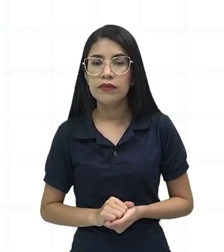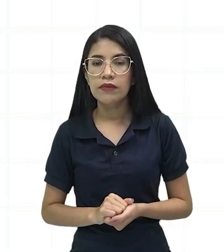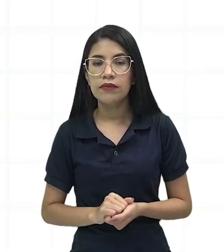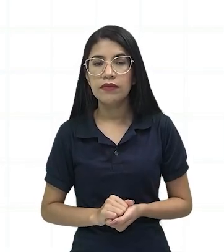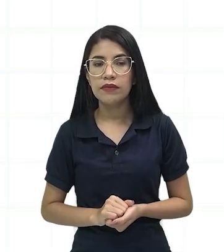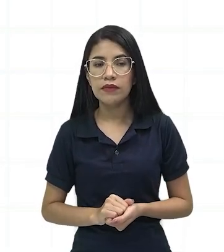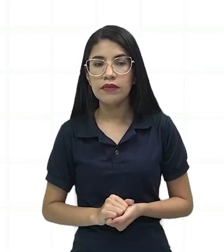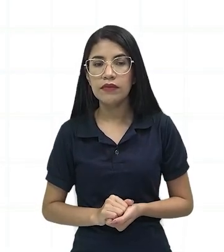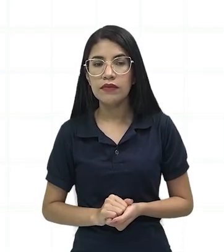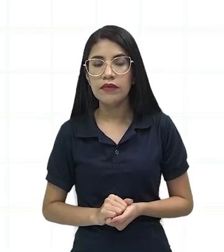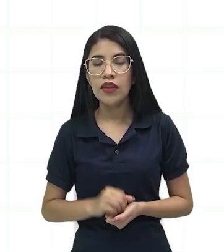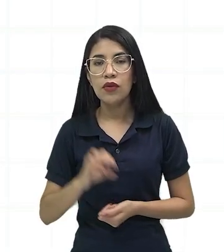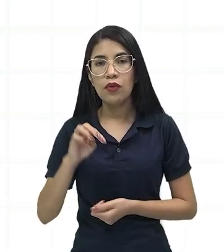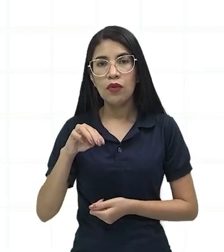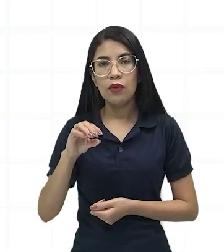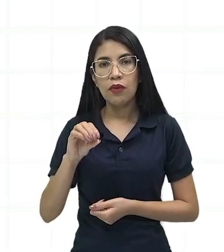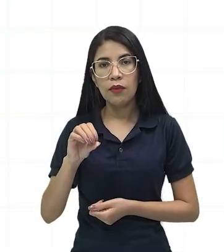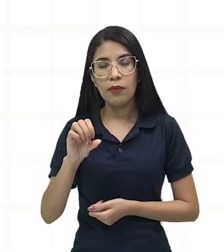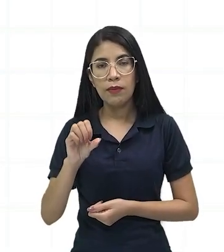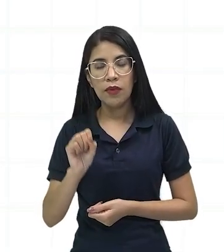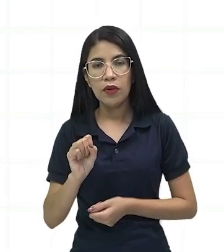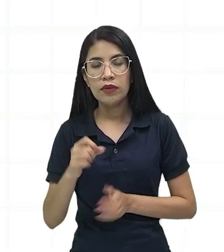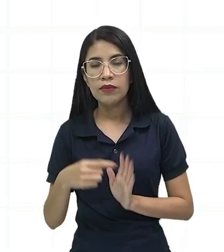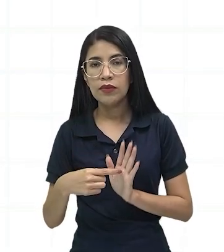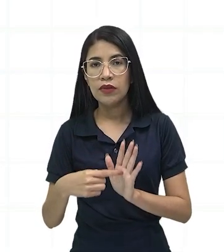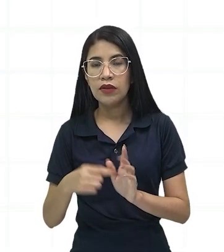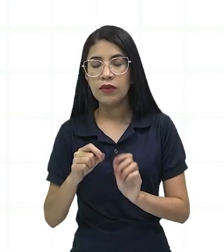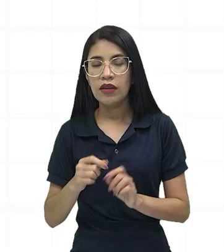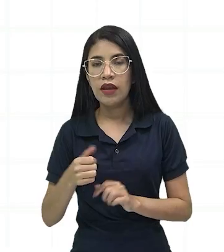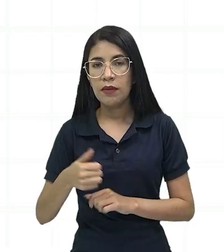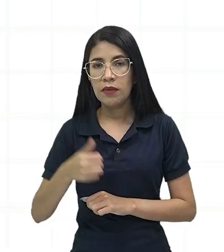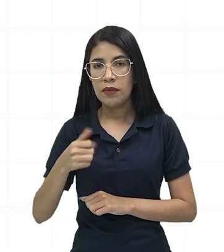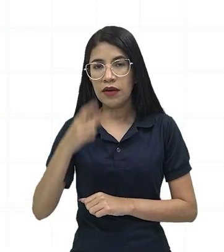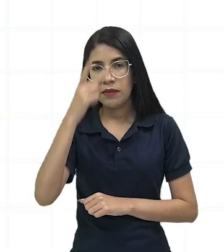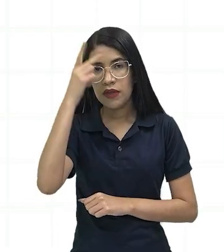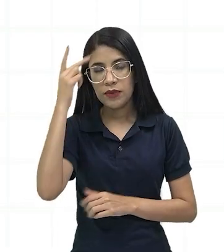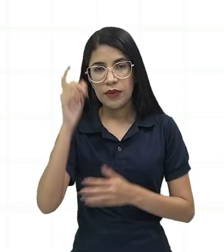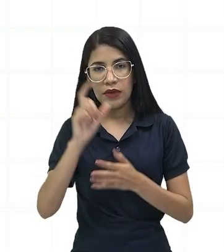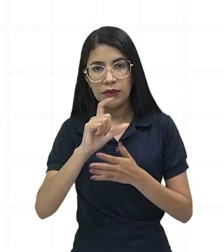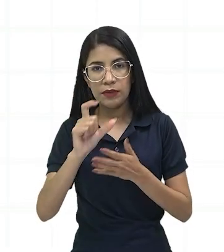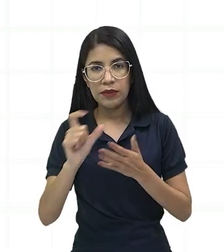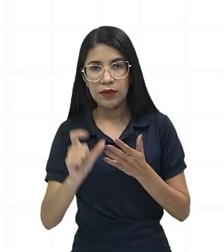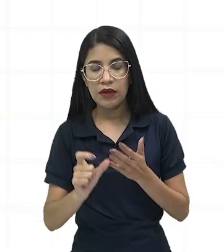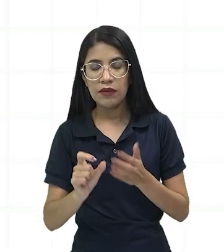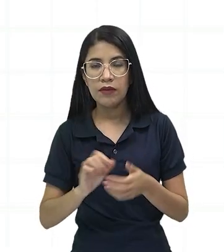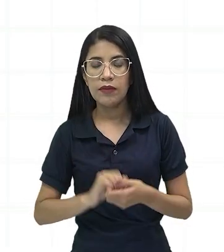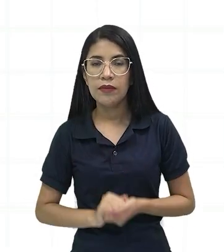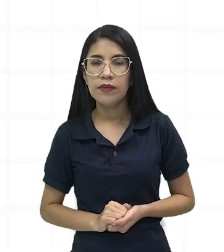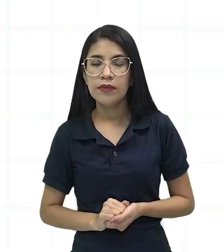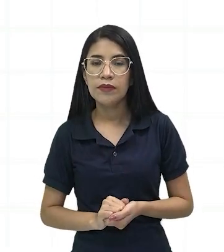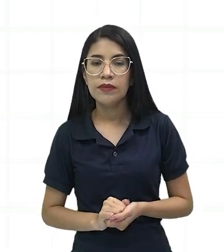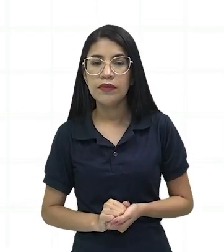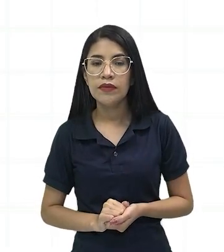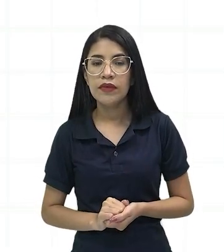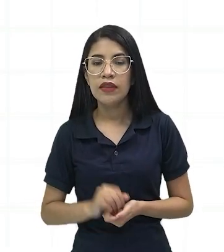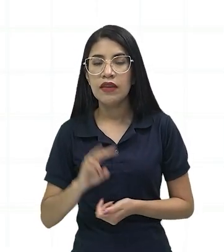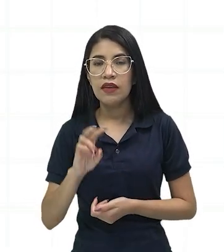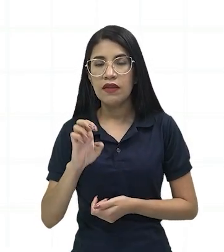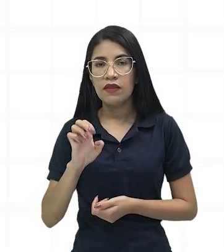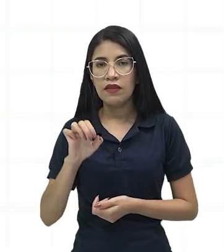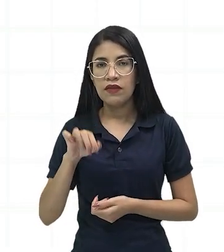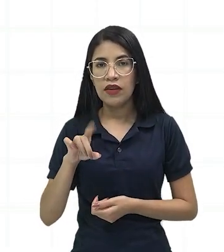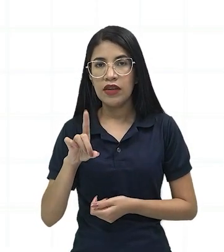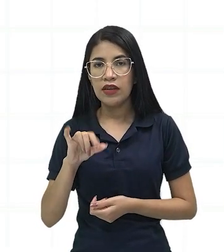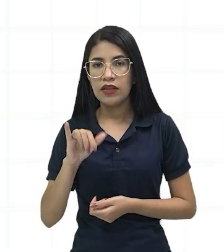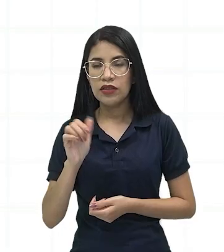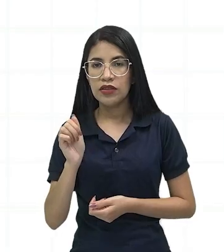mois indicando primeira pessoa do plural. Nós cantamos, né? Vendiam, eles